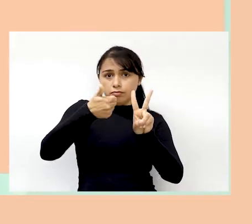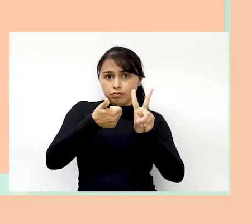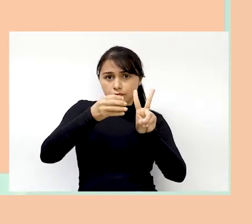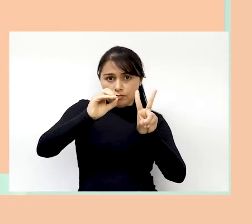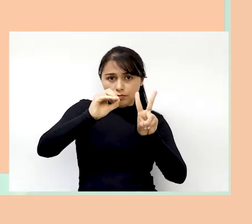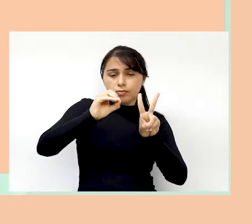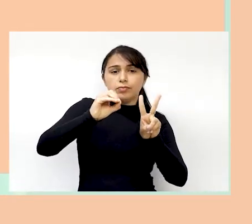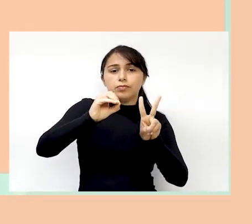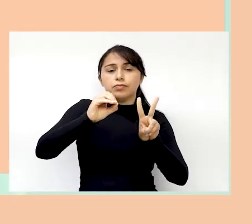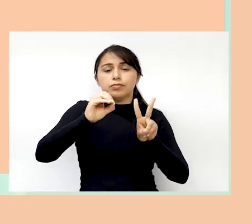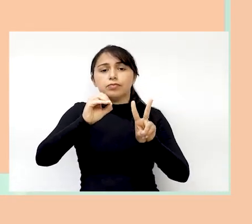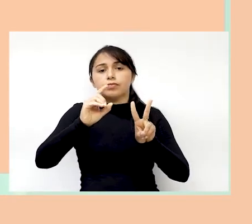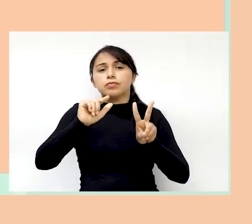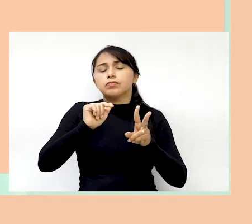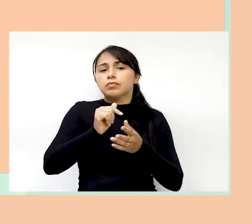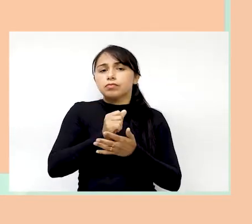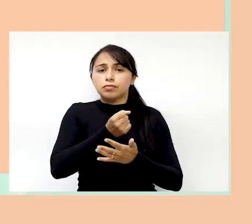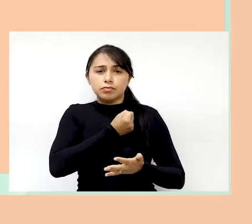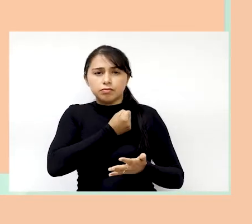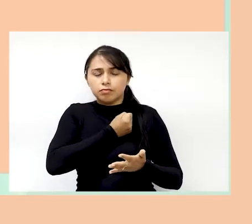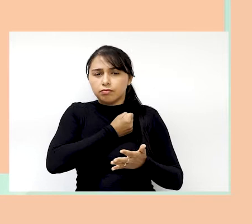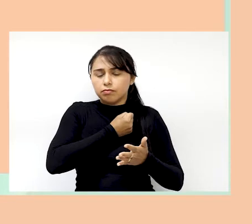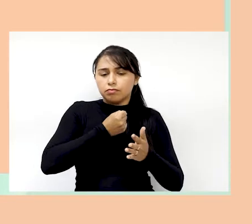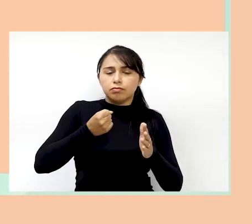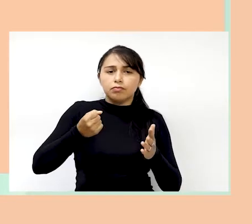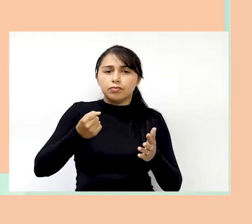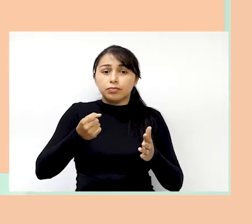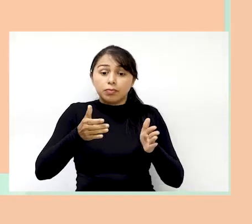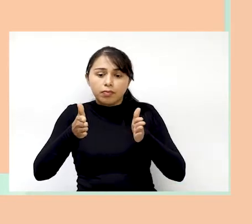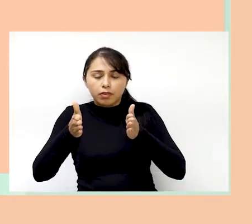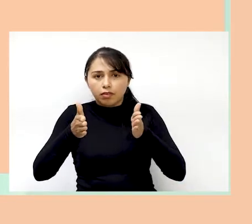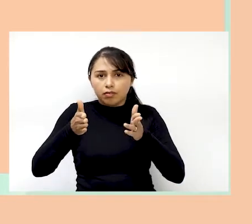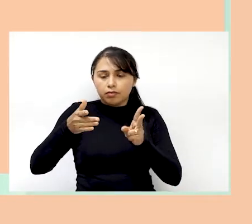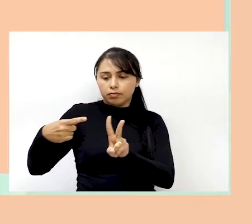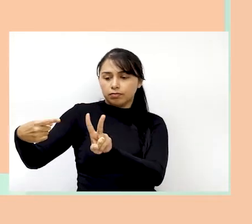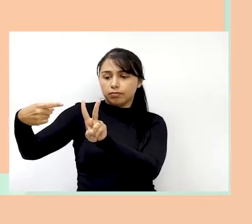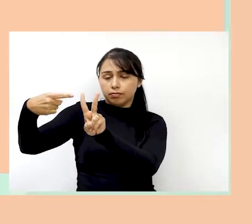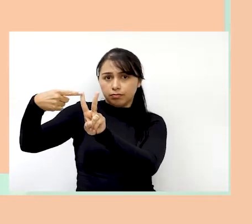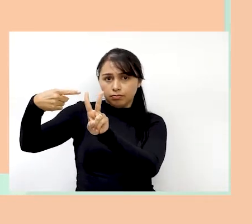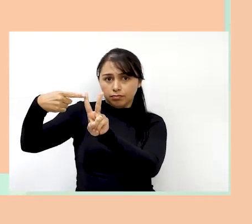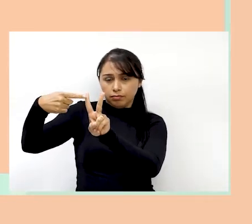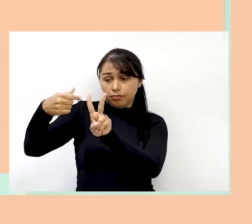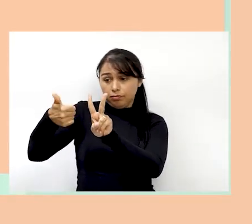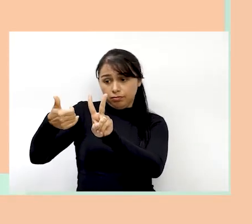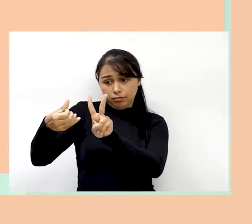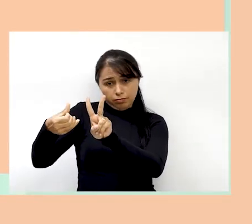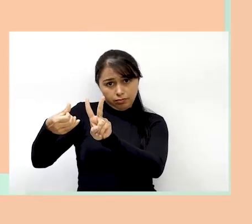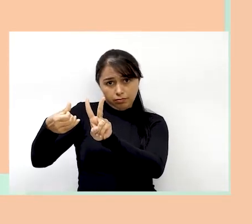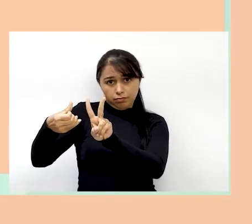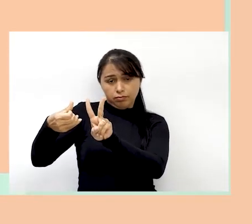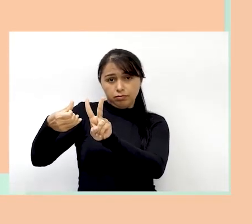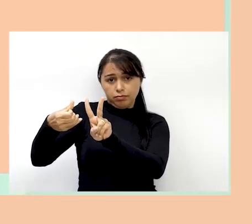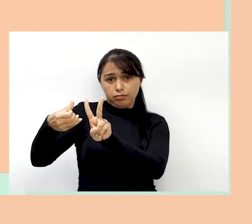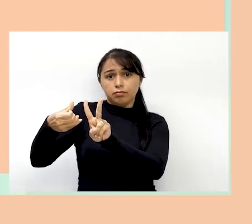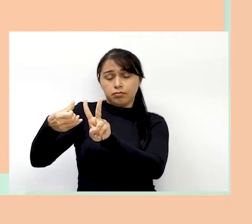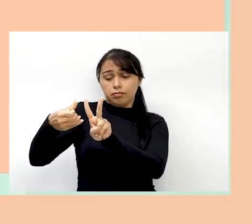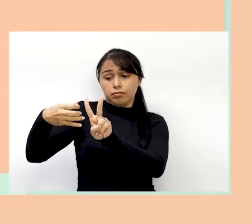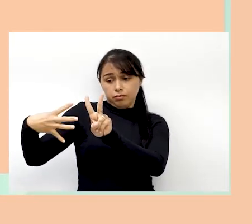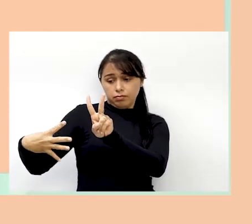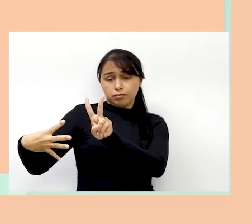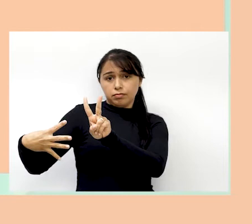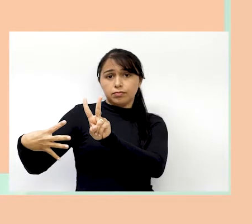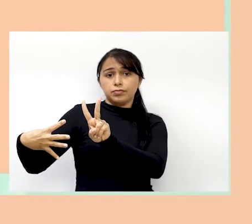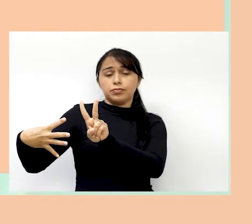raiz de 10, ele é um número aqui que está entre a raiz de 16, que é